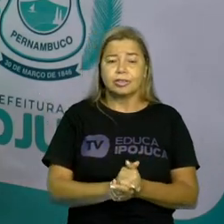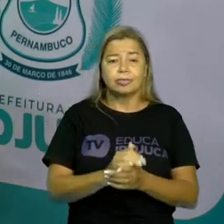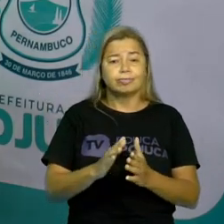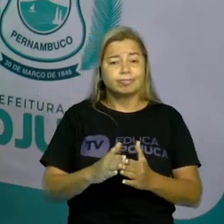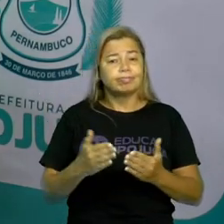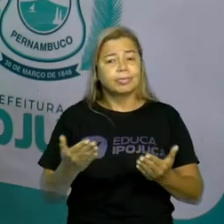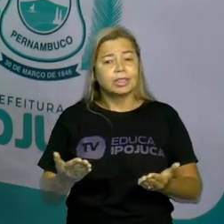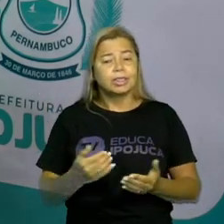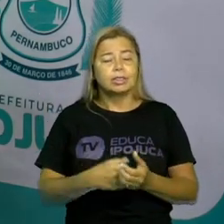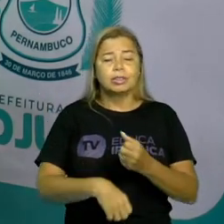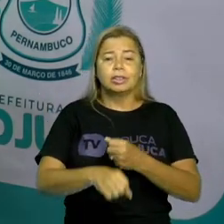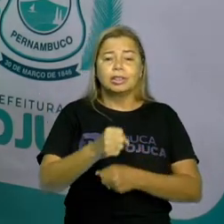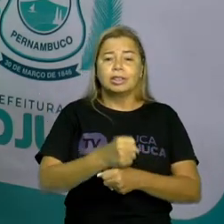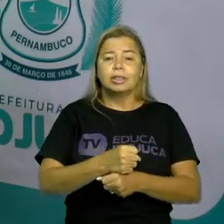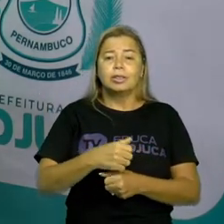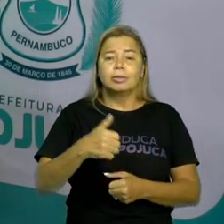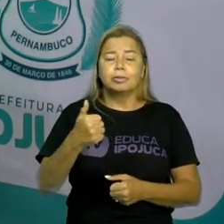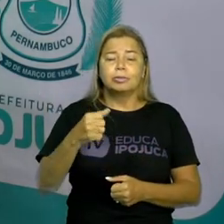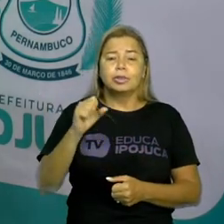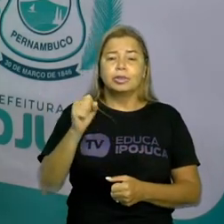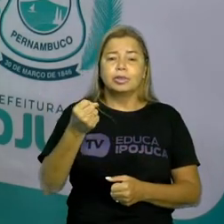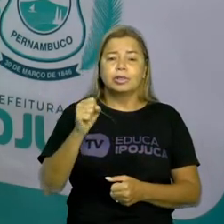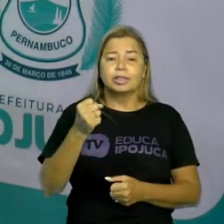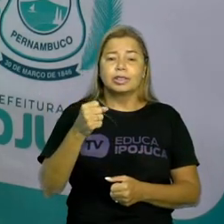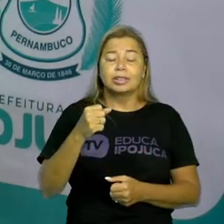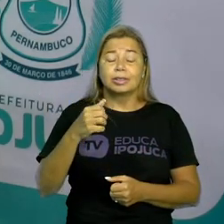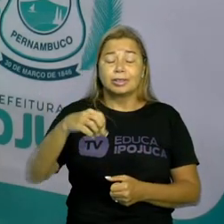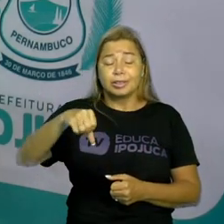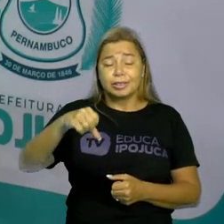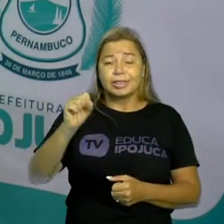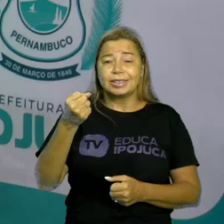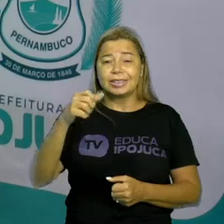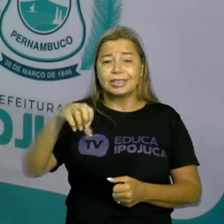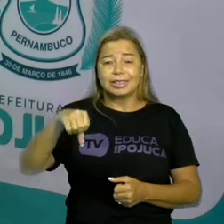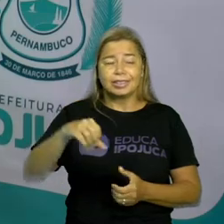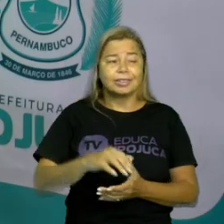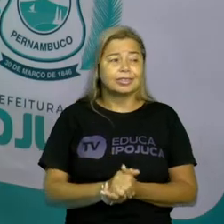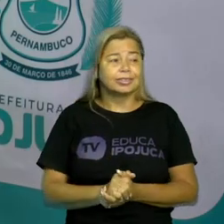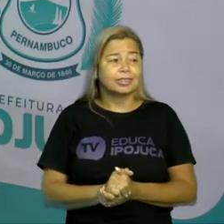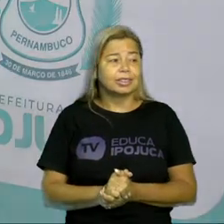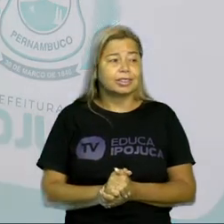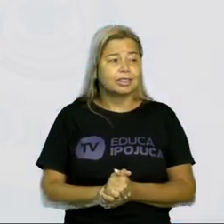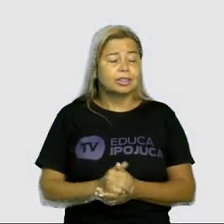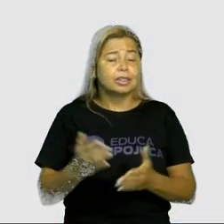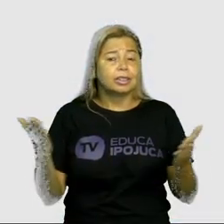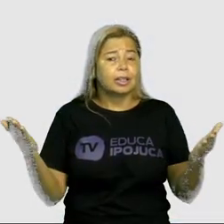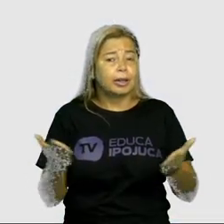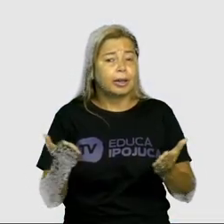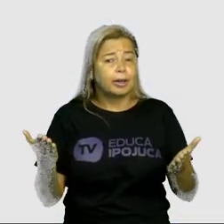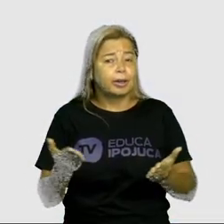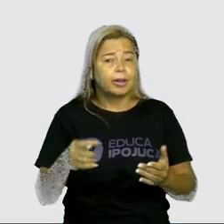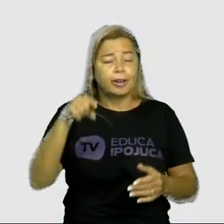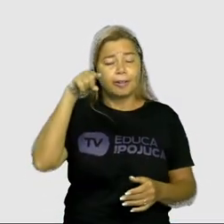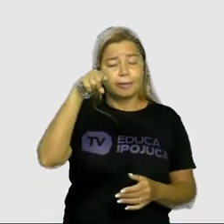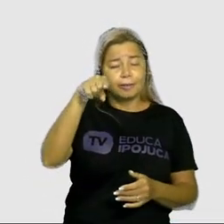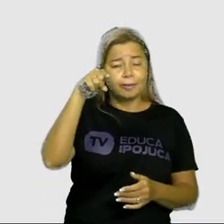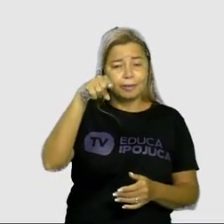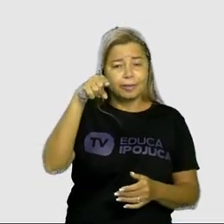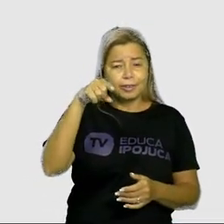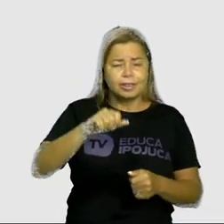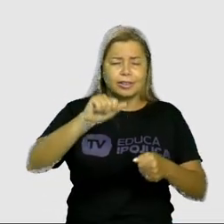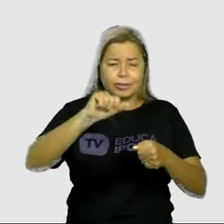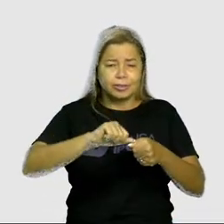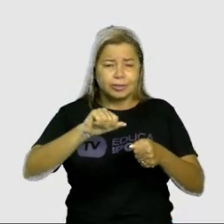1989. E agora, no desafio da nossa atividade. Resolva essa questão aqui. Essa vai ficar para casa, tá